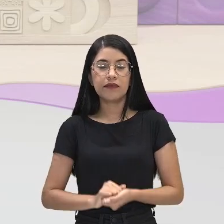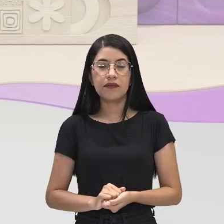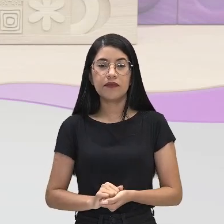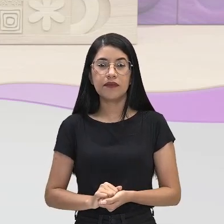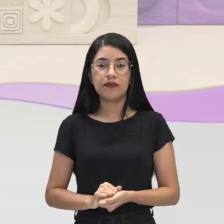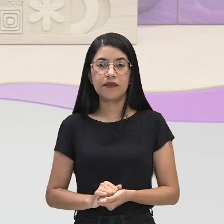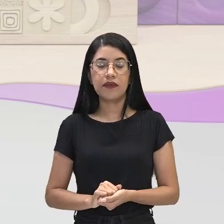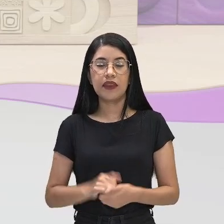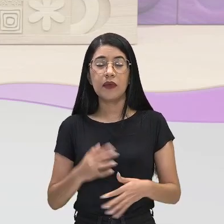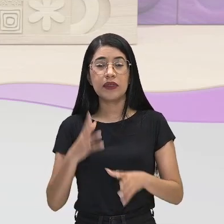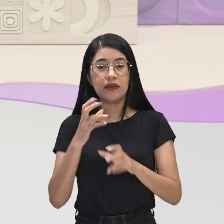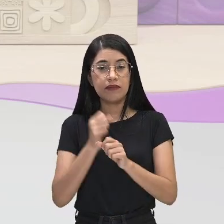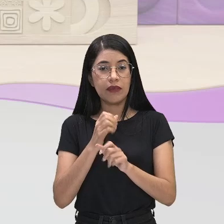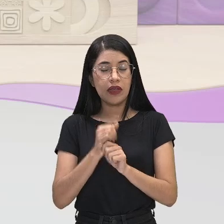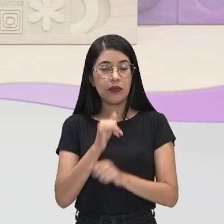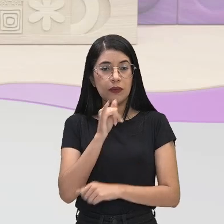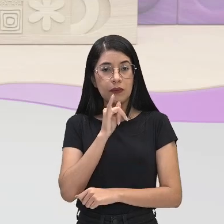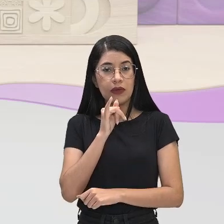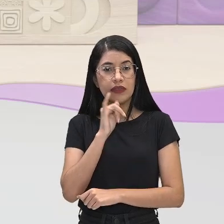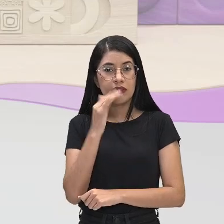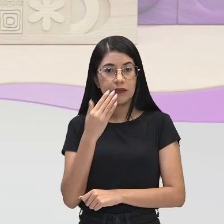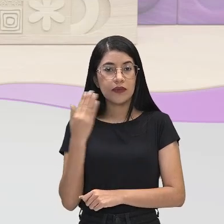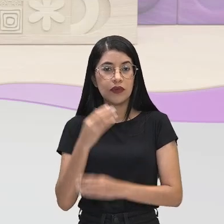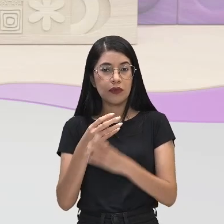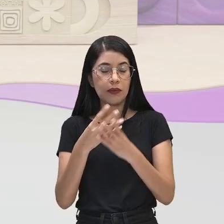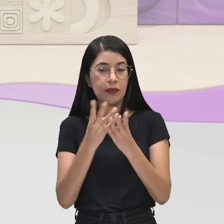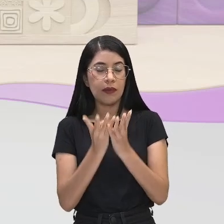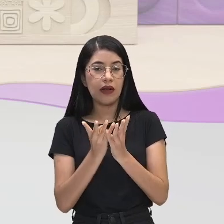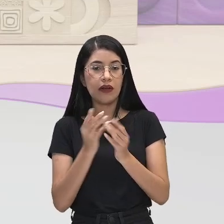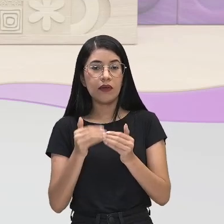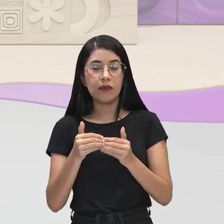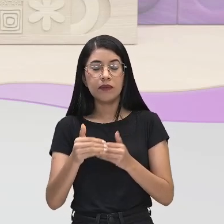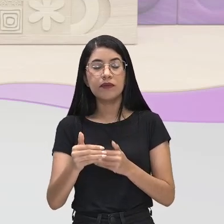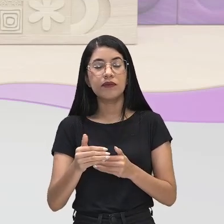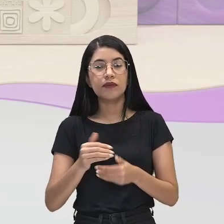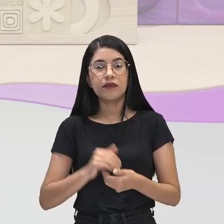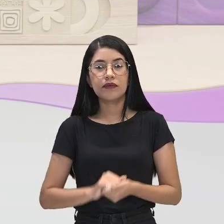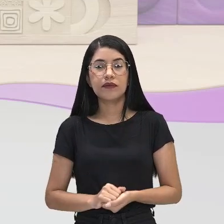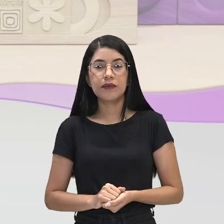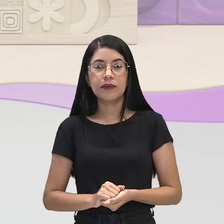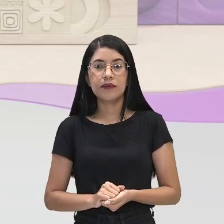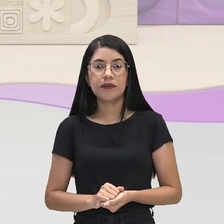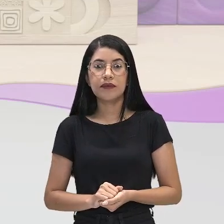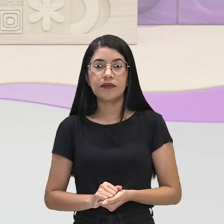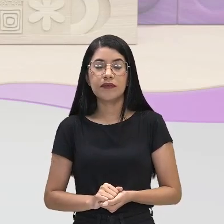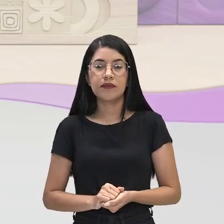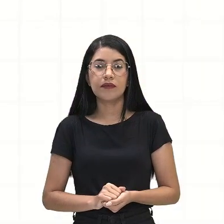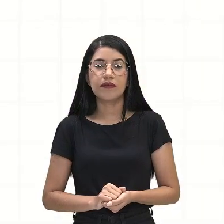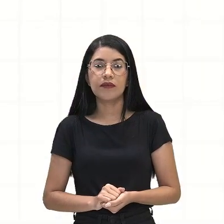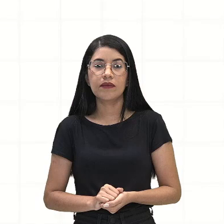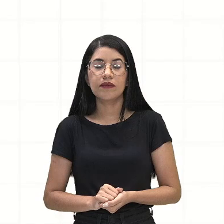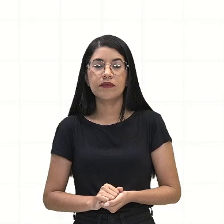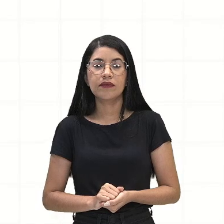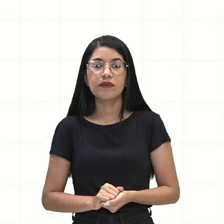é a resolução do nosso exemplo aí desse baralho. Agora, a gente vai continuar esse conteúdo de